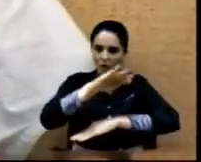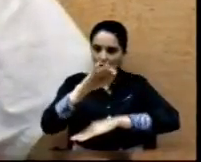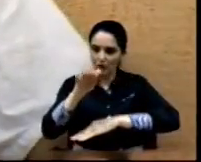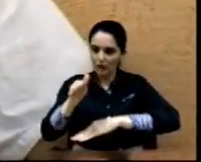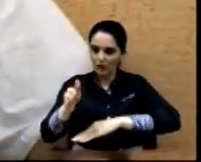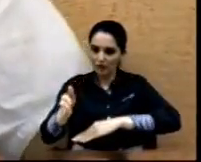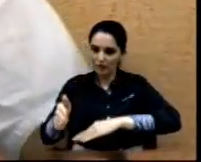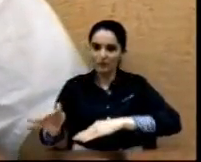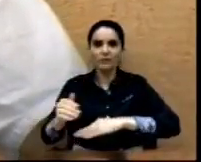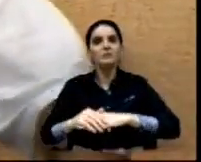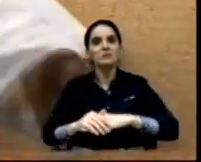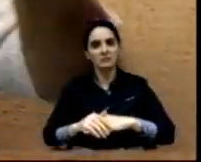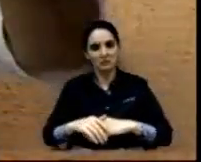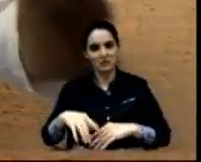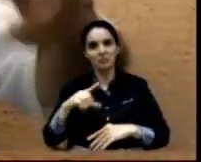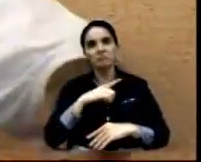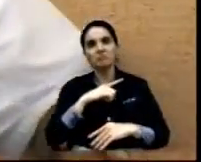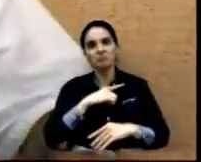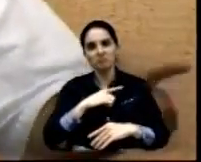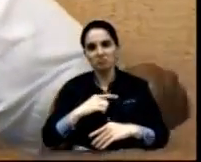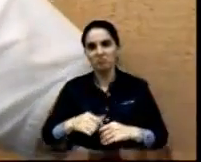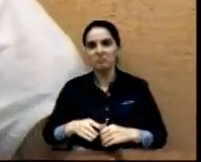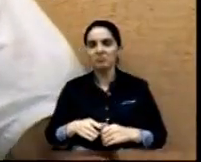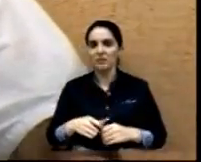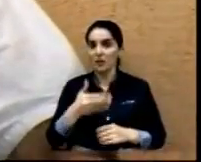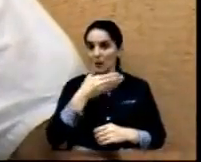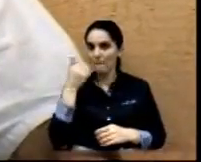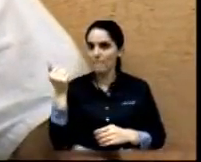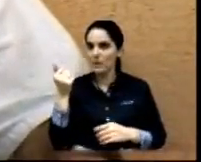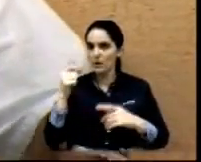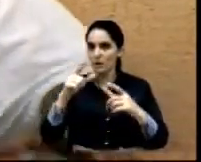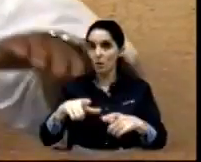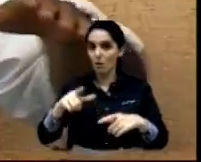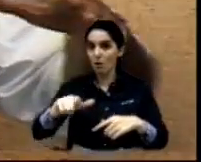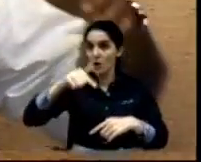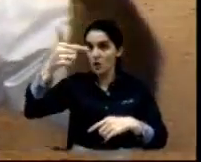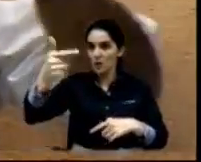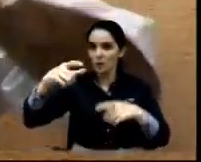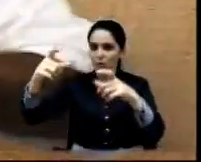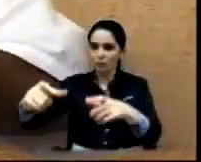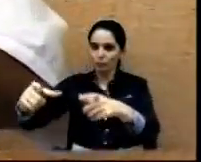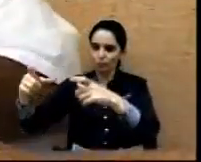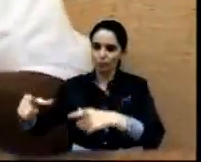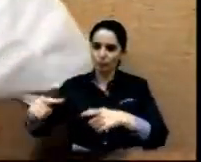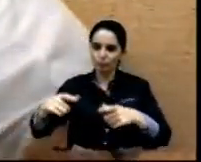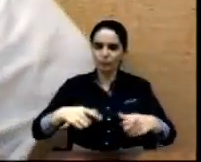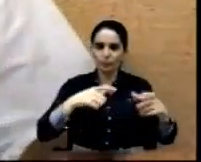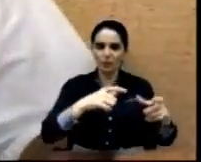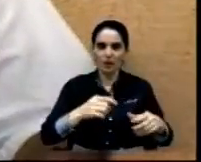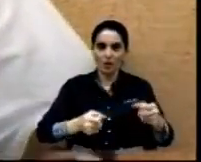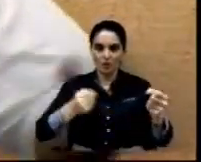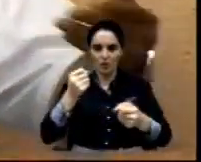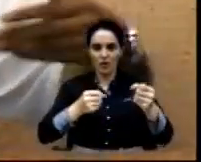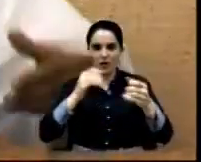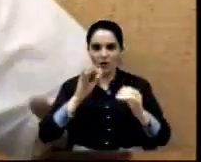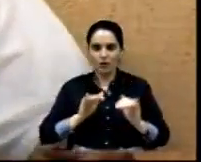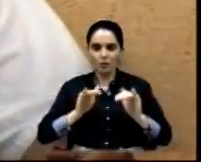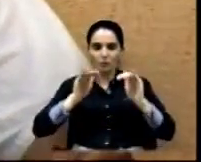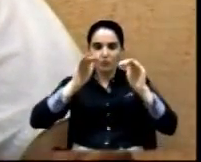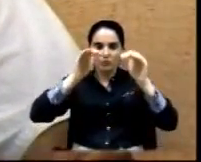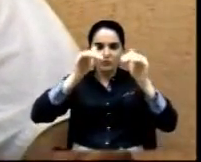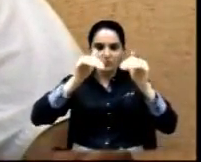de pessoas com deficiência é melhor do que em outros lugares. Vocês já perceberam isso? Ela é mais suave, o carro passa mais suave, né? Não é uma